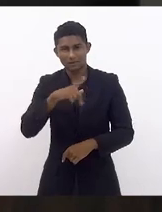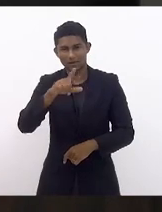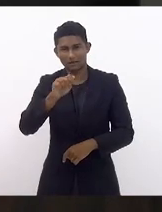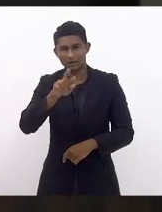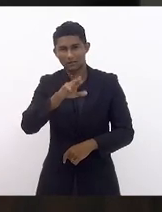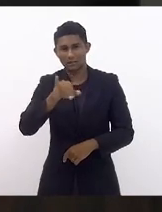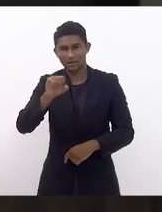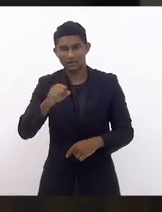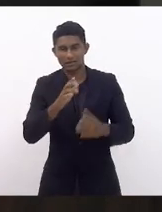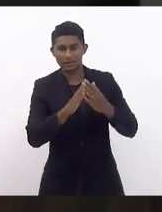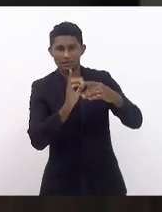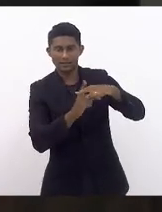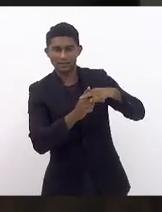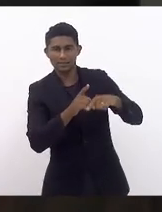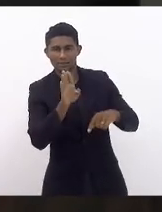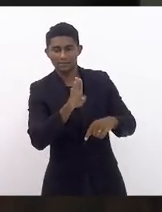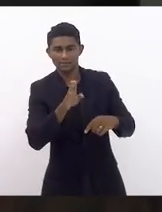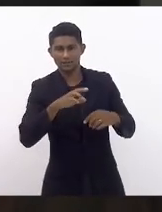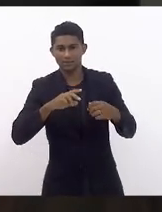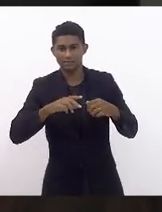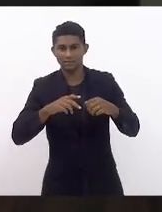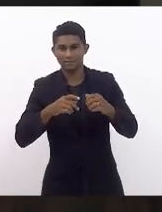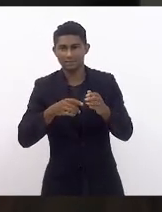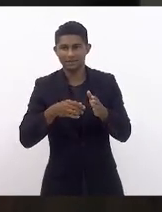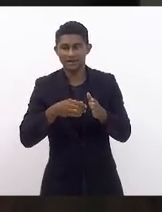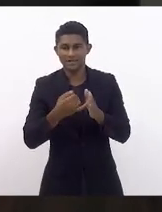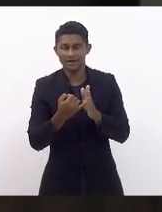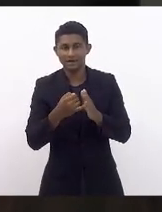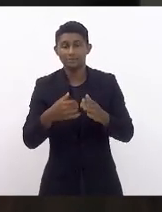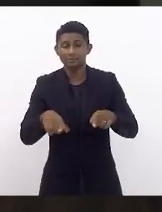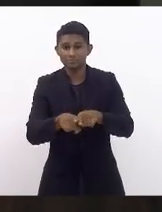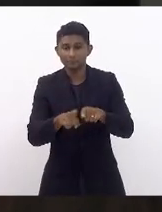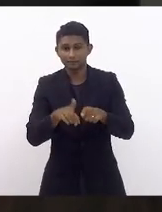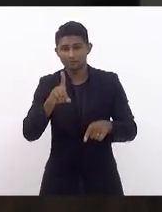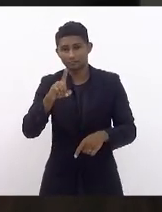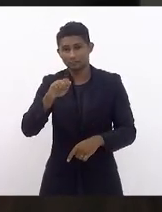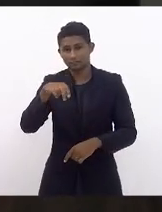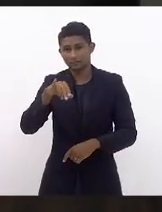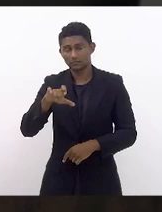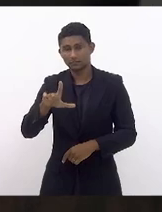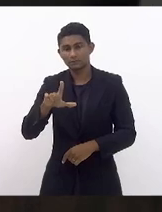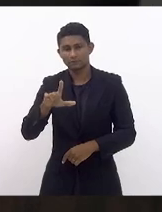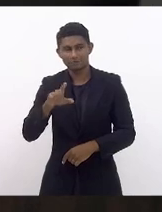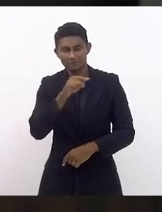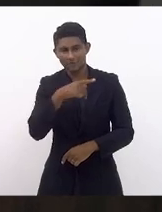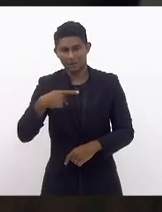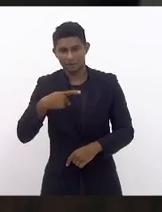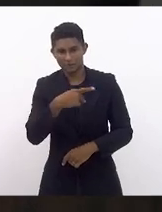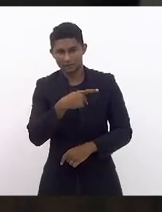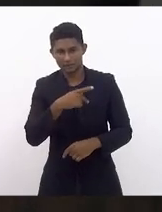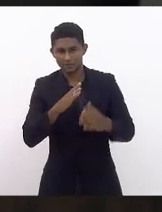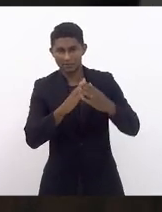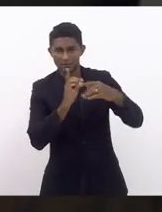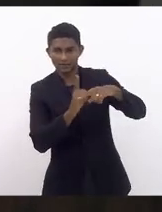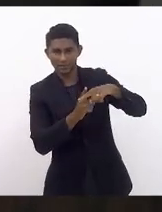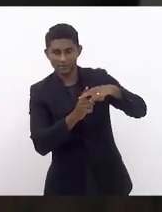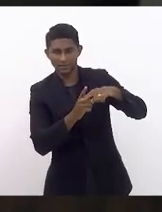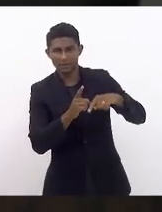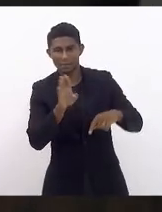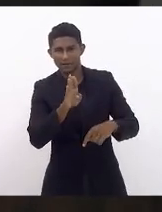Irajá. Daniel de Carvalho, pastor da Igreja Batista Bela Jerusalém, em Nova